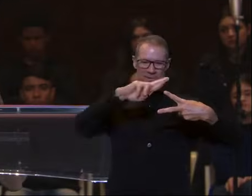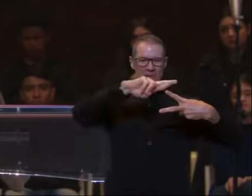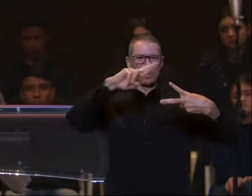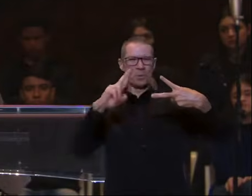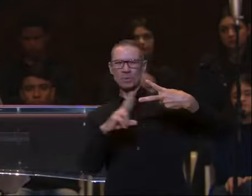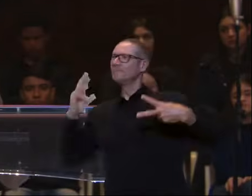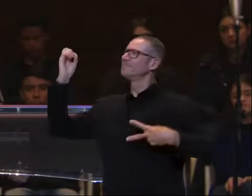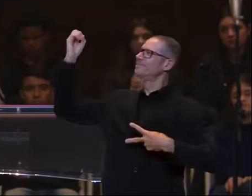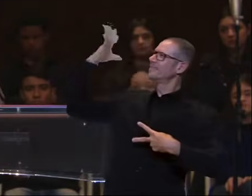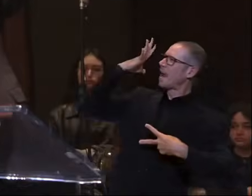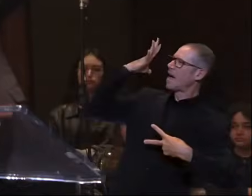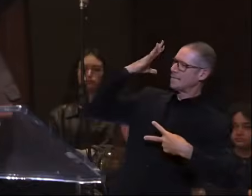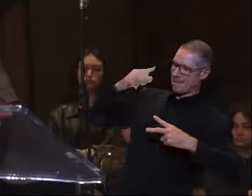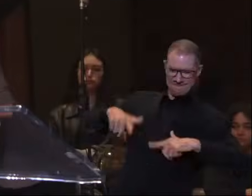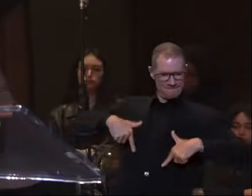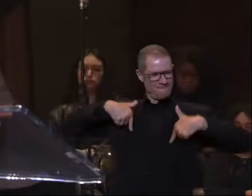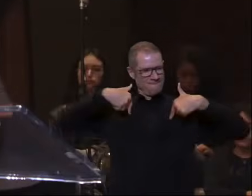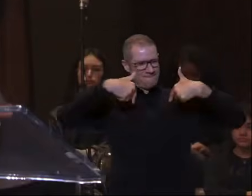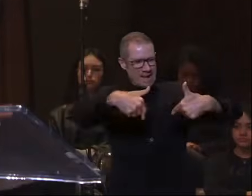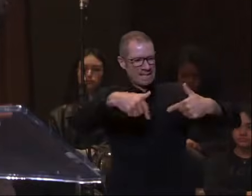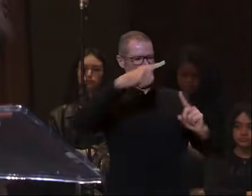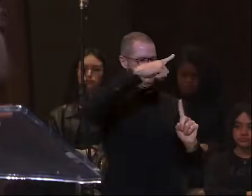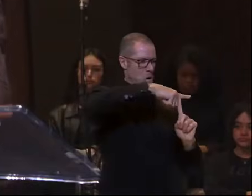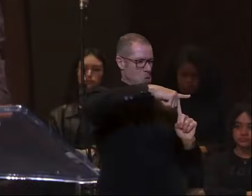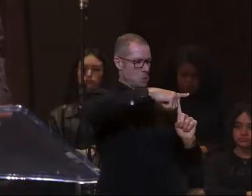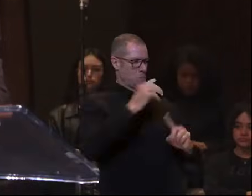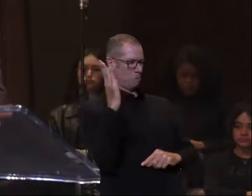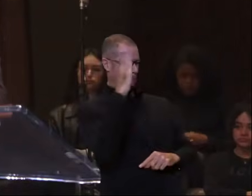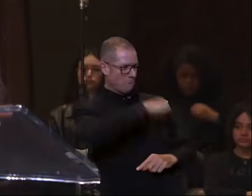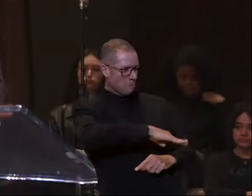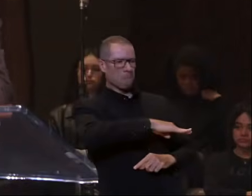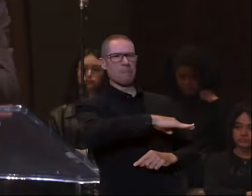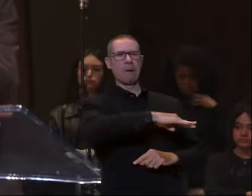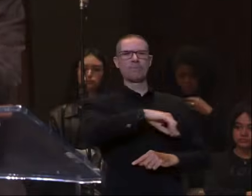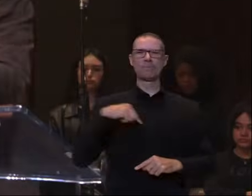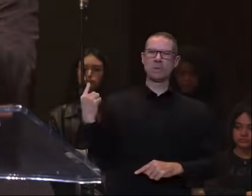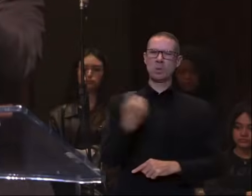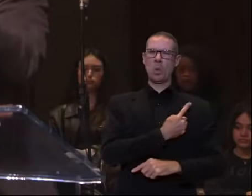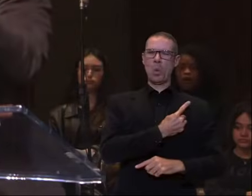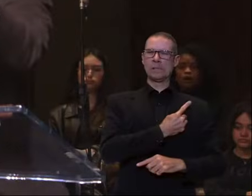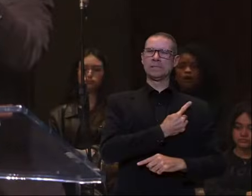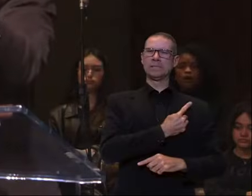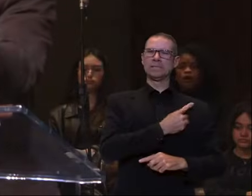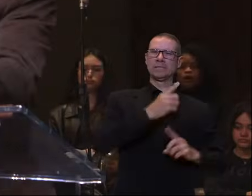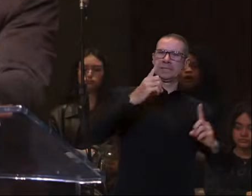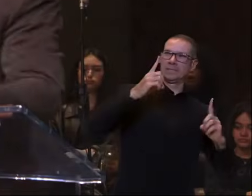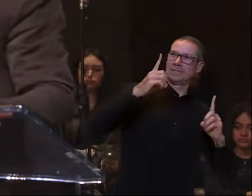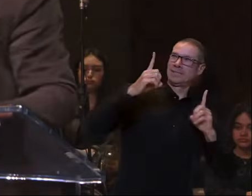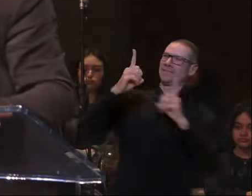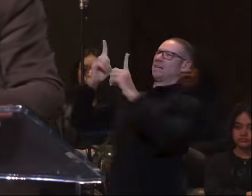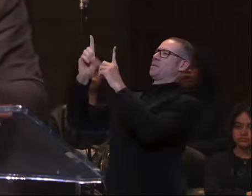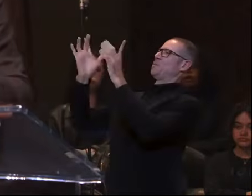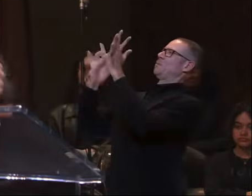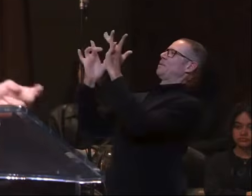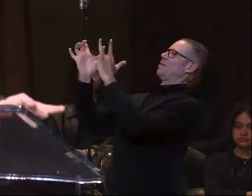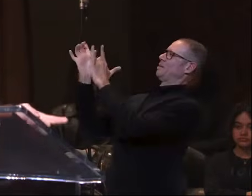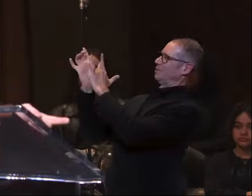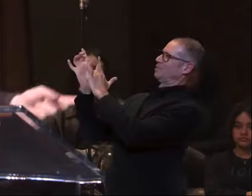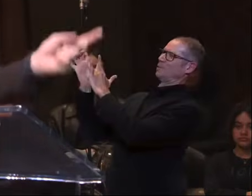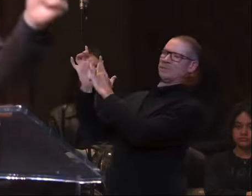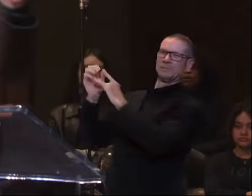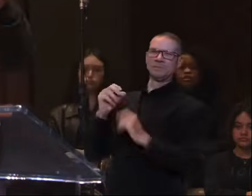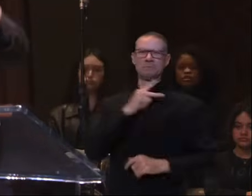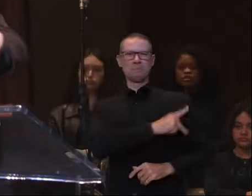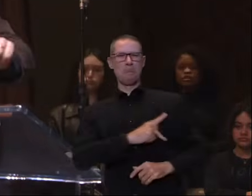da graça para enfrentar esse tipo de coisa, nós encontramos em Jesus. E à medida que